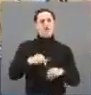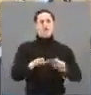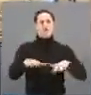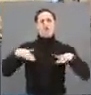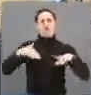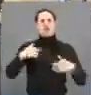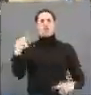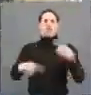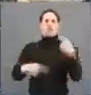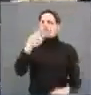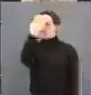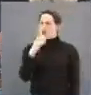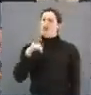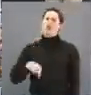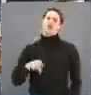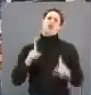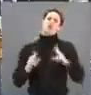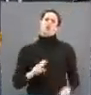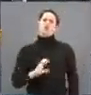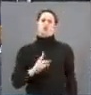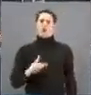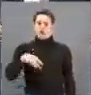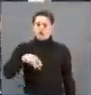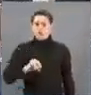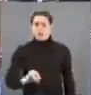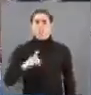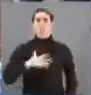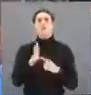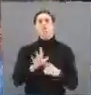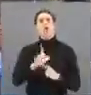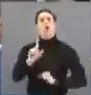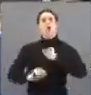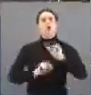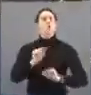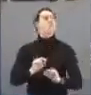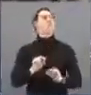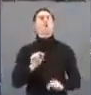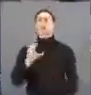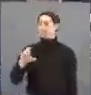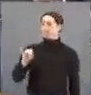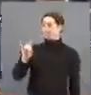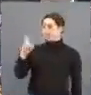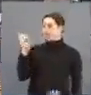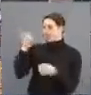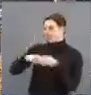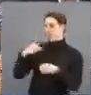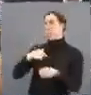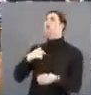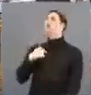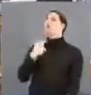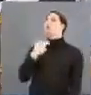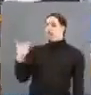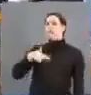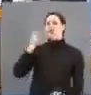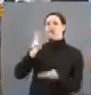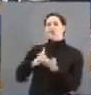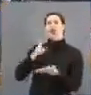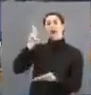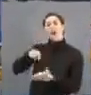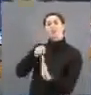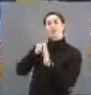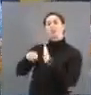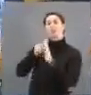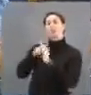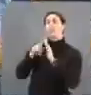não debate tão sério como essa cpmi o que demonstra senhor Mário Cid voltando ao que interessa que é o